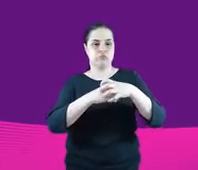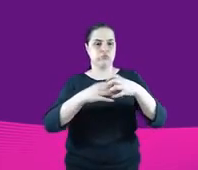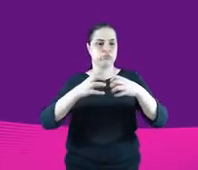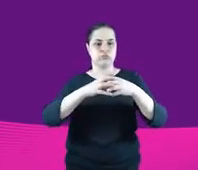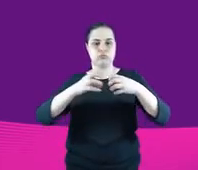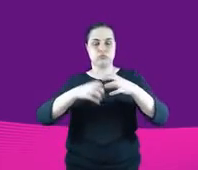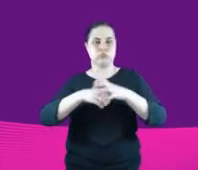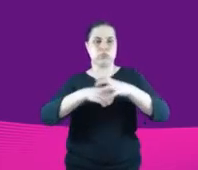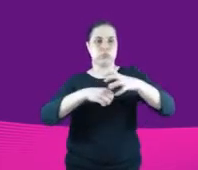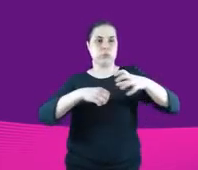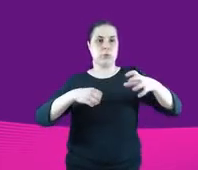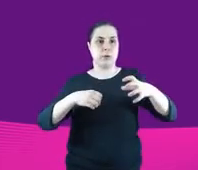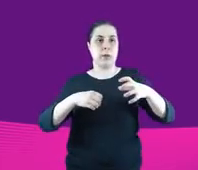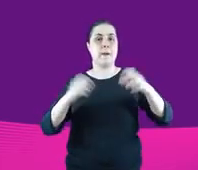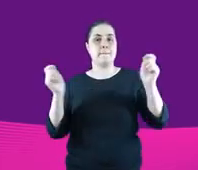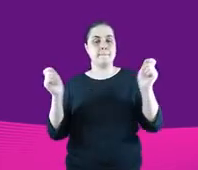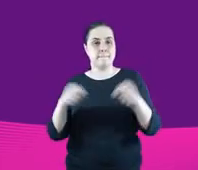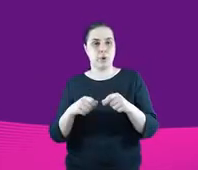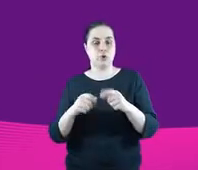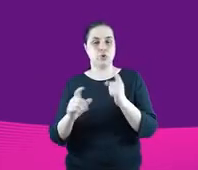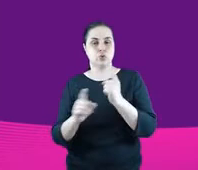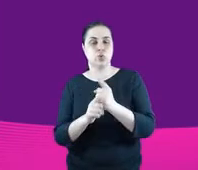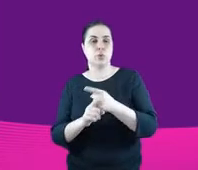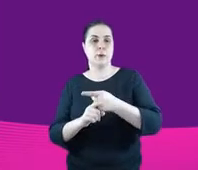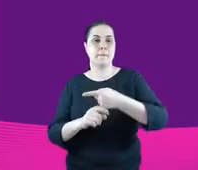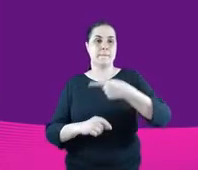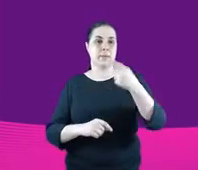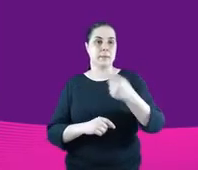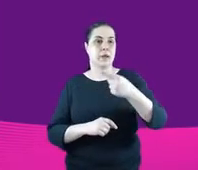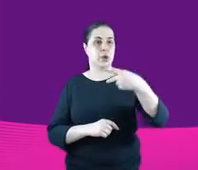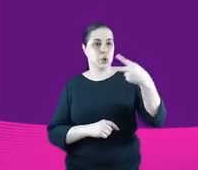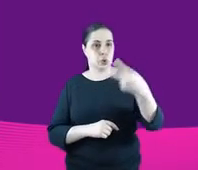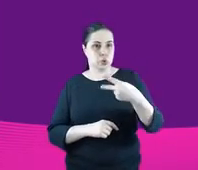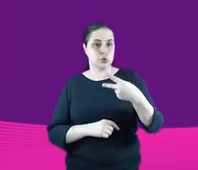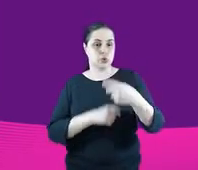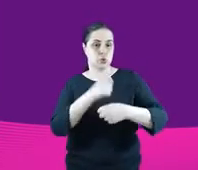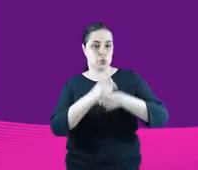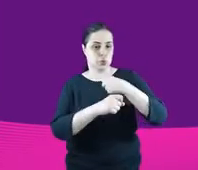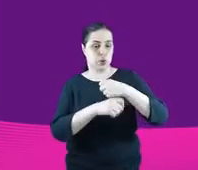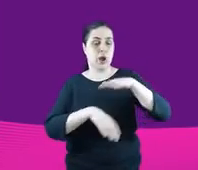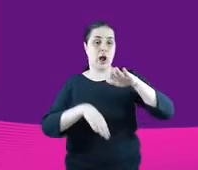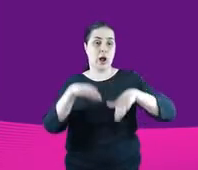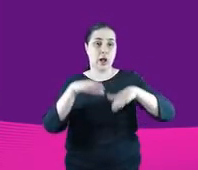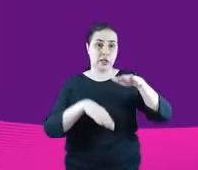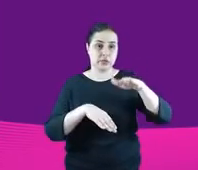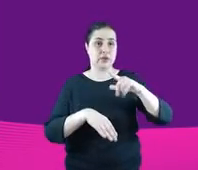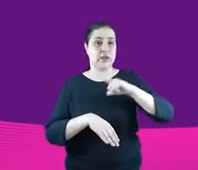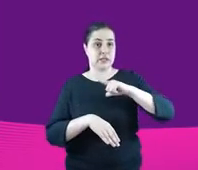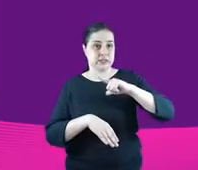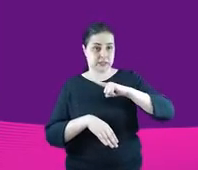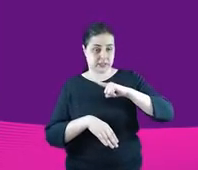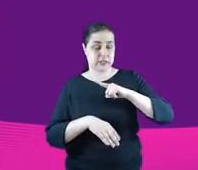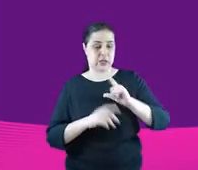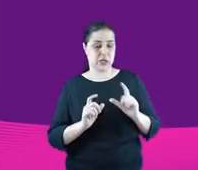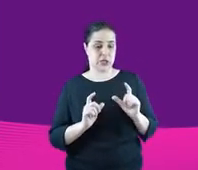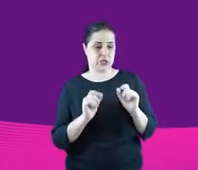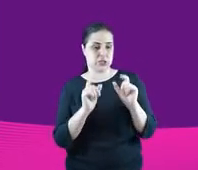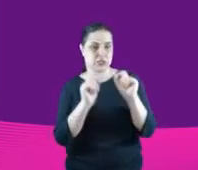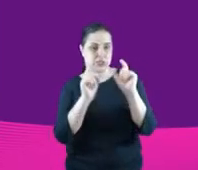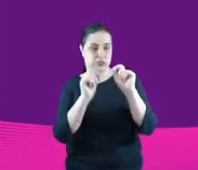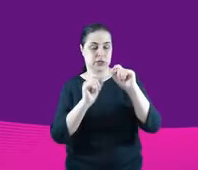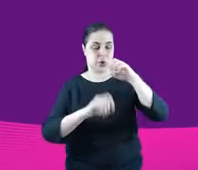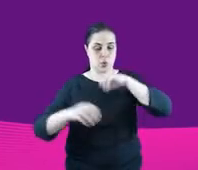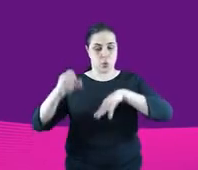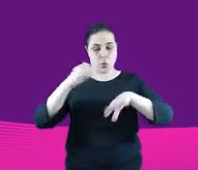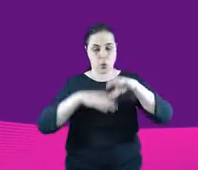primeiros anos, né? Neoplasias luminais, que são mais indolentes, aquelas que são receptores hormonais positivos, elas podem